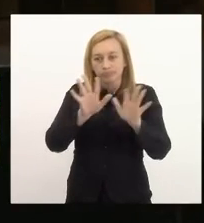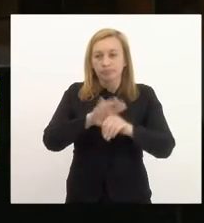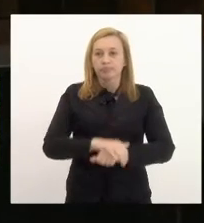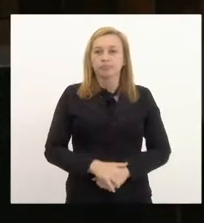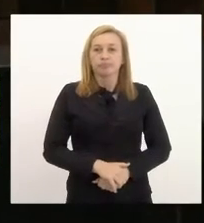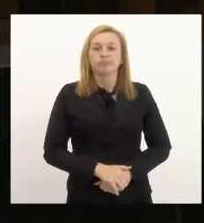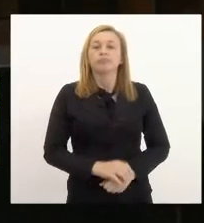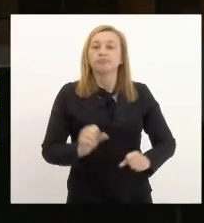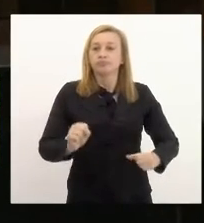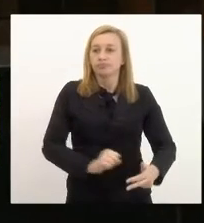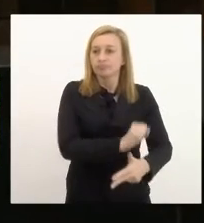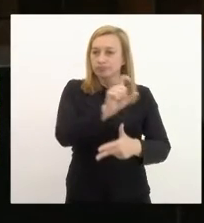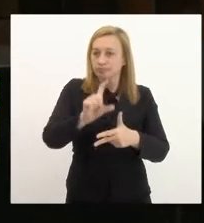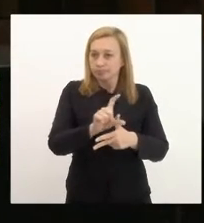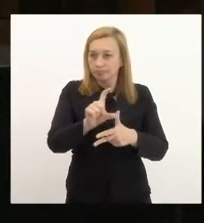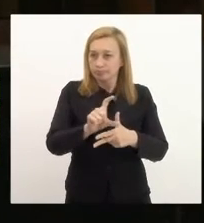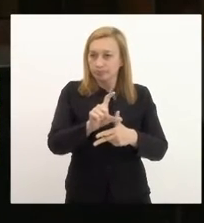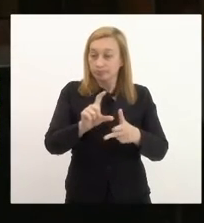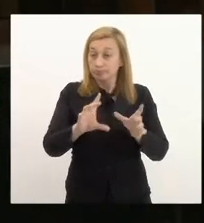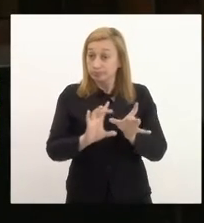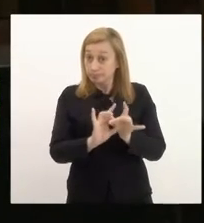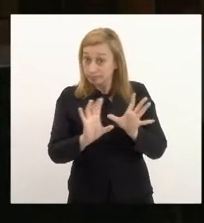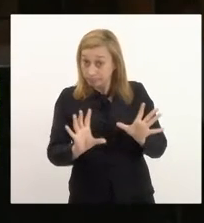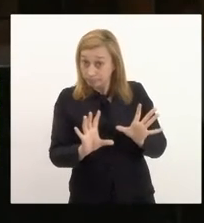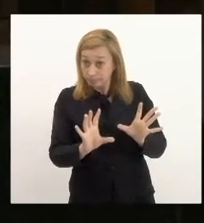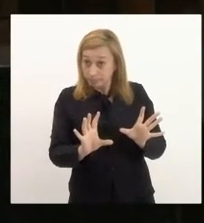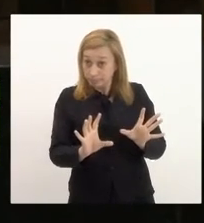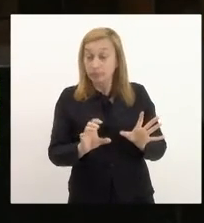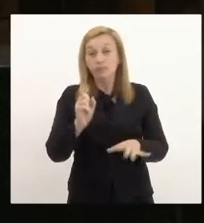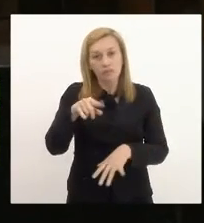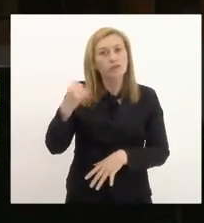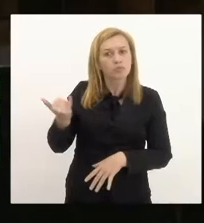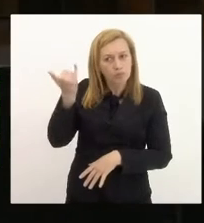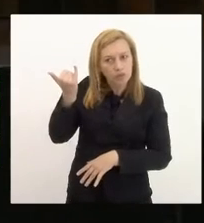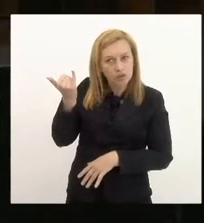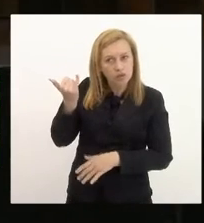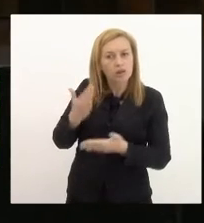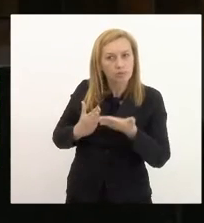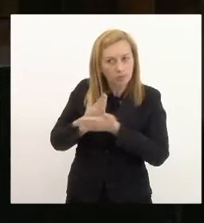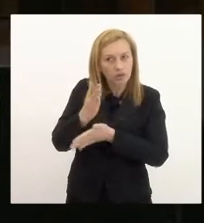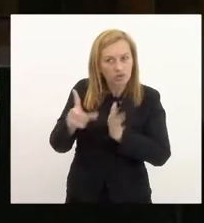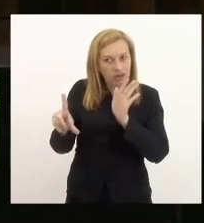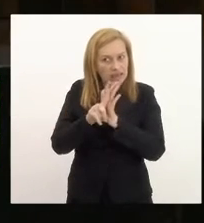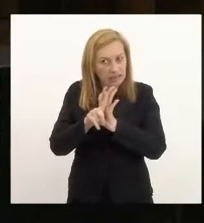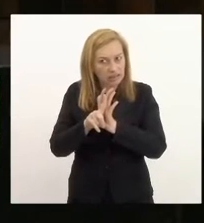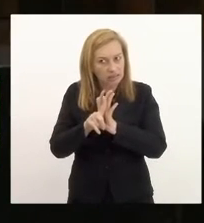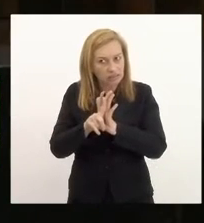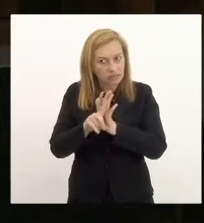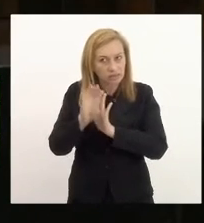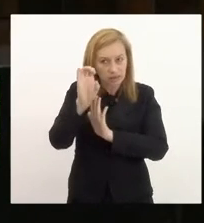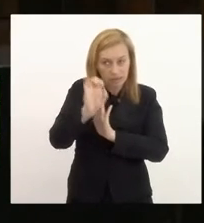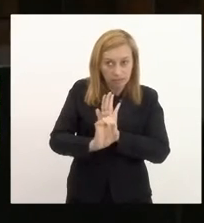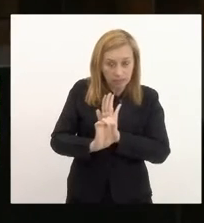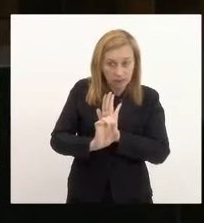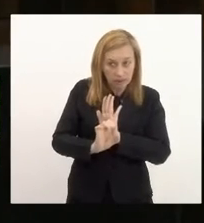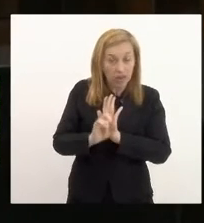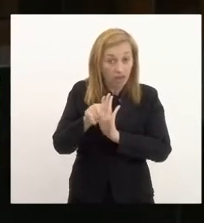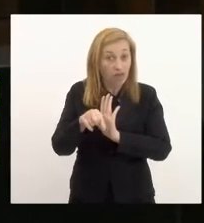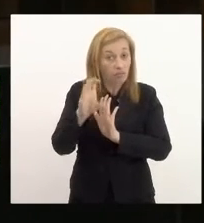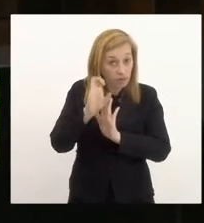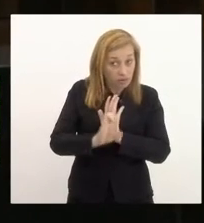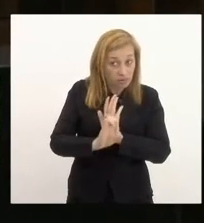fica o poder executivo autorizado então é importante que a gente aprove essa lei essa emenda porque uma